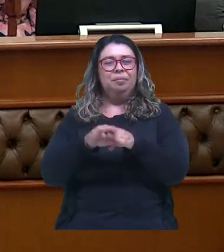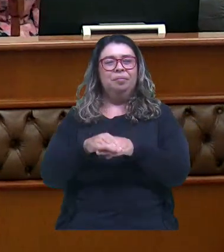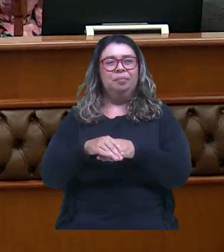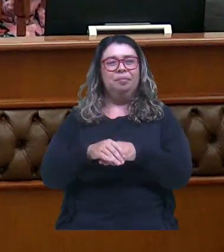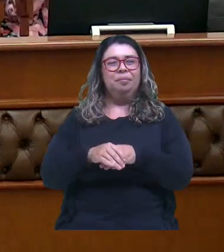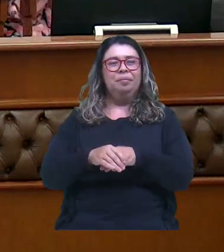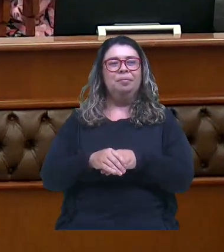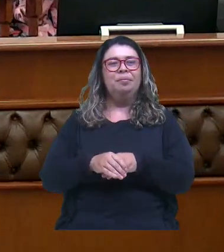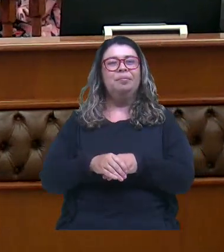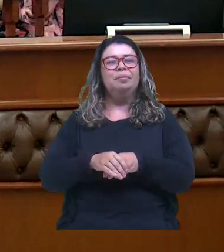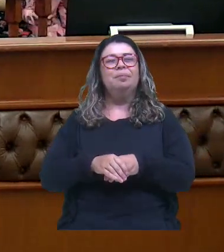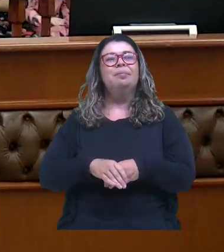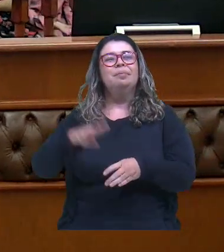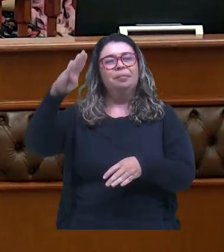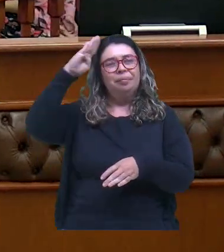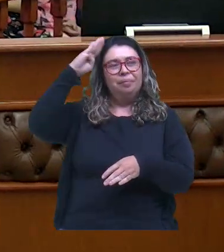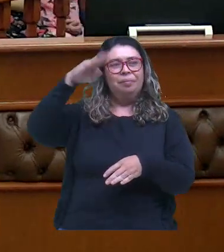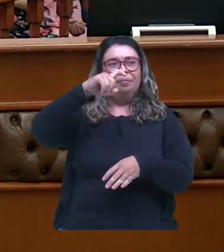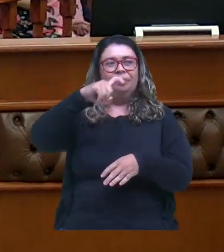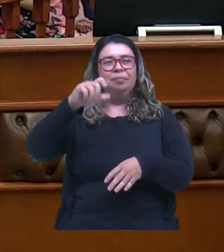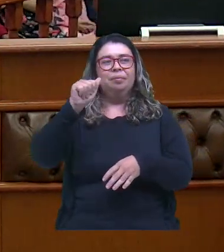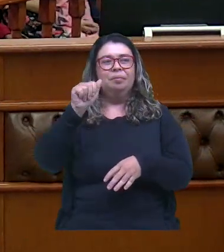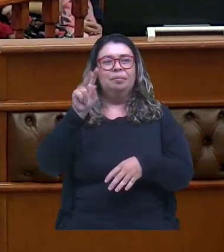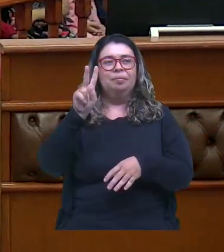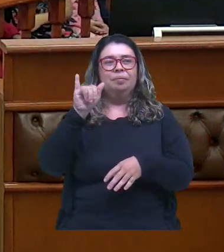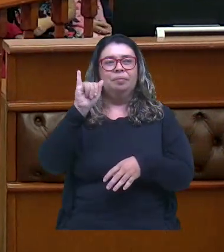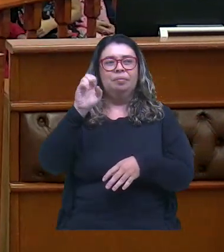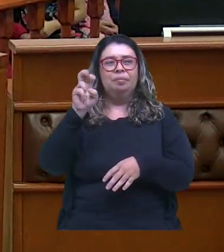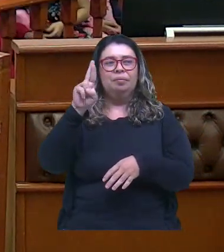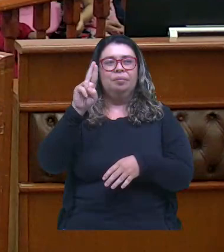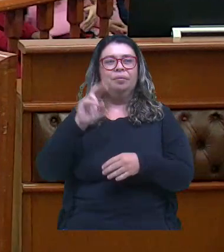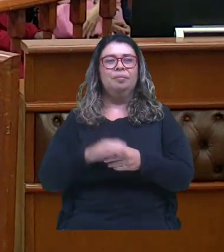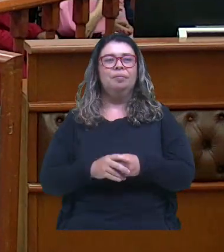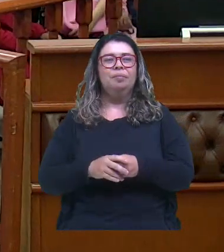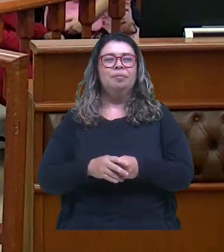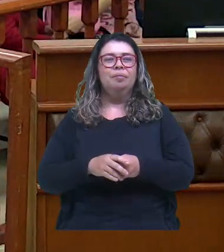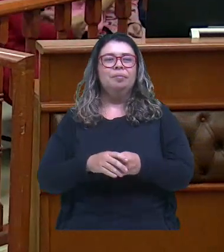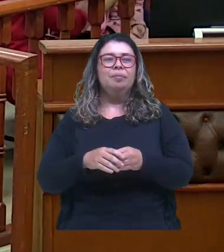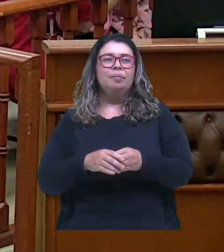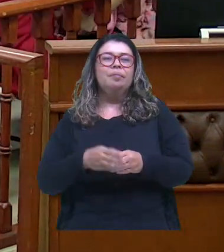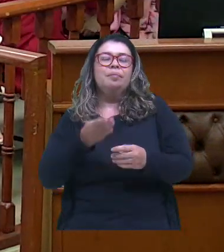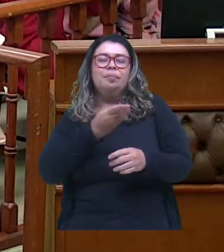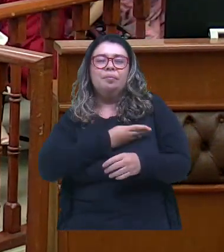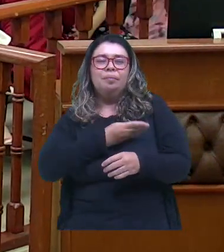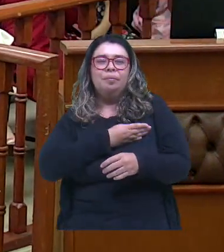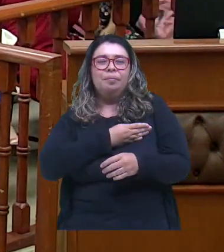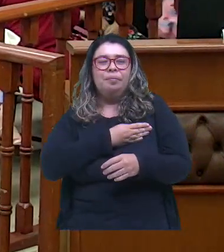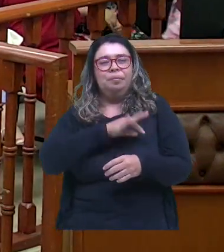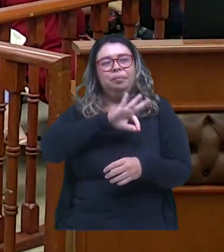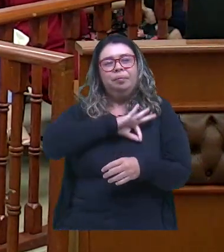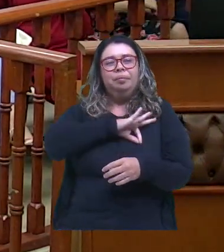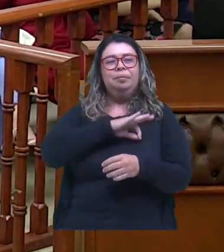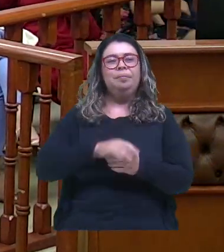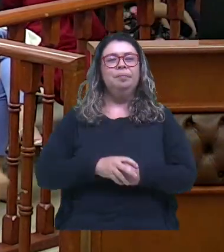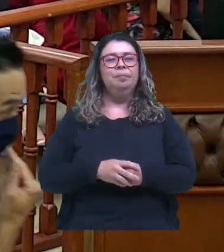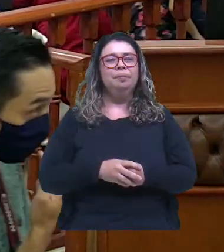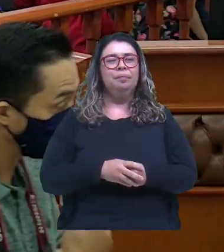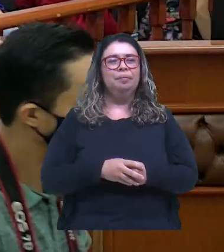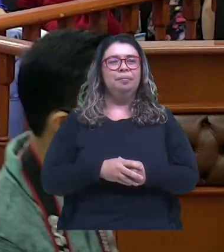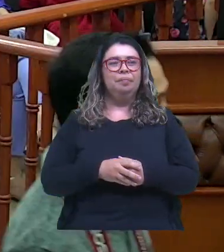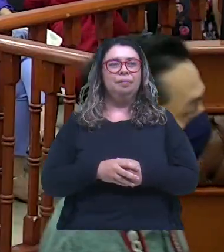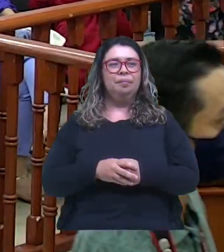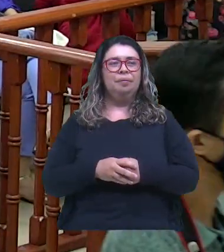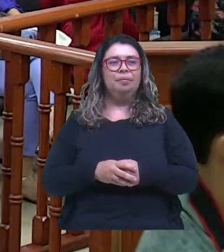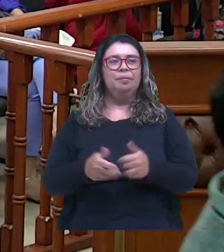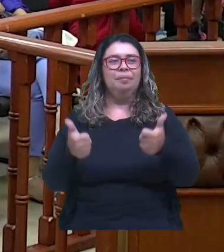Xavier, os demais, Capitão Lucas, Daniel Lucas, os demais amigos de farda. Dos Reis, que estava aqui juntamente